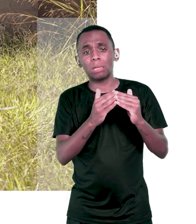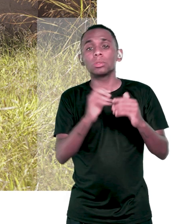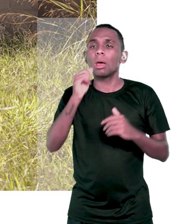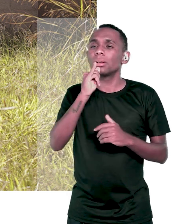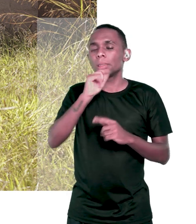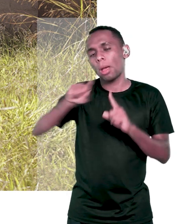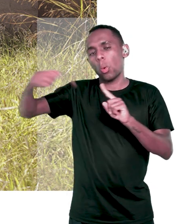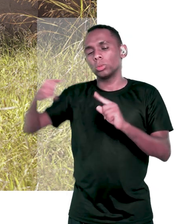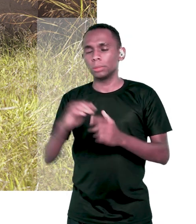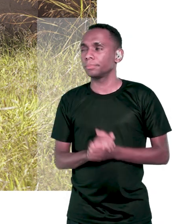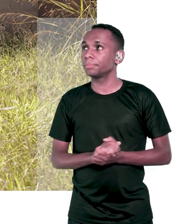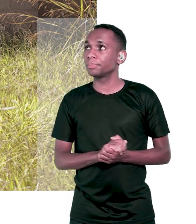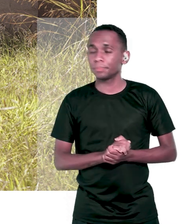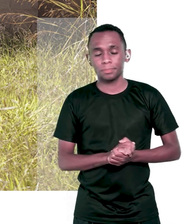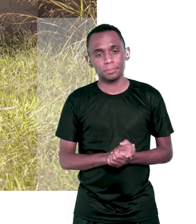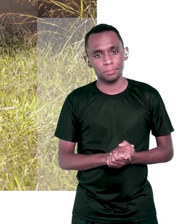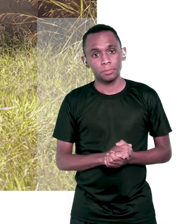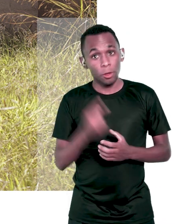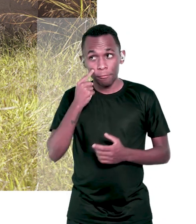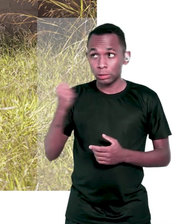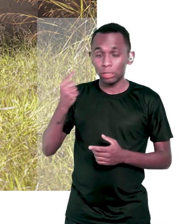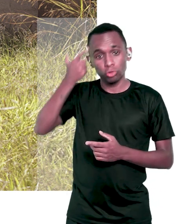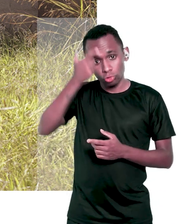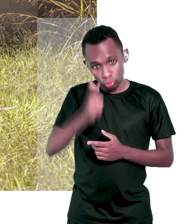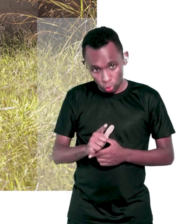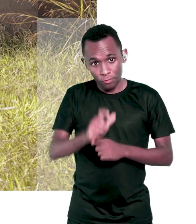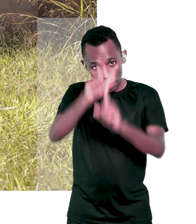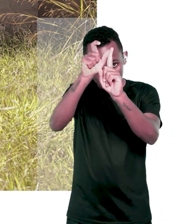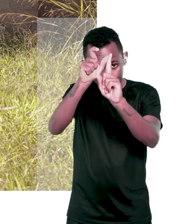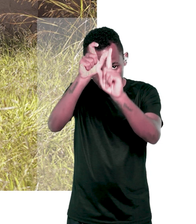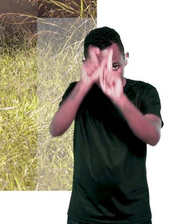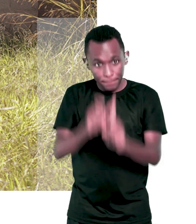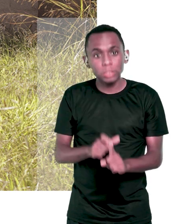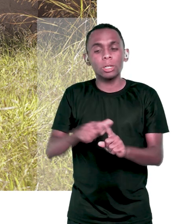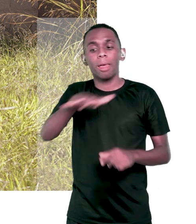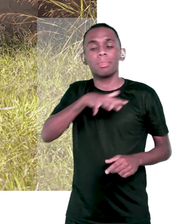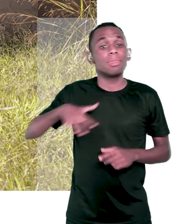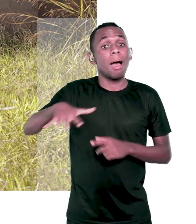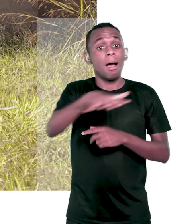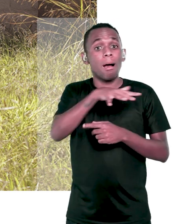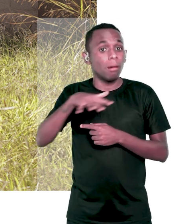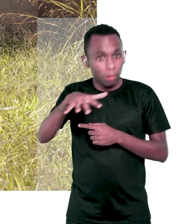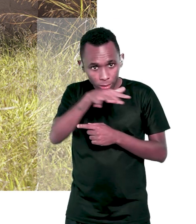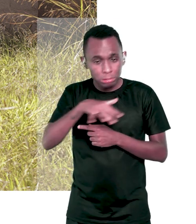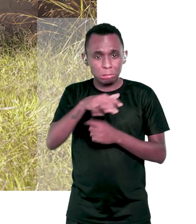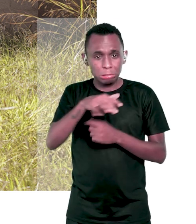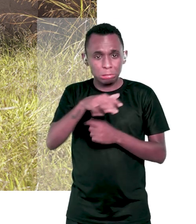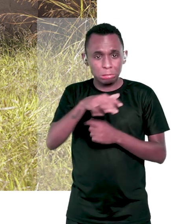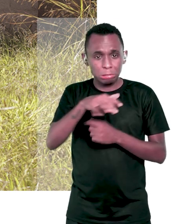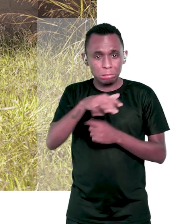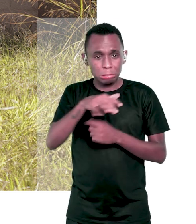novamente com o capim que brilha com uma casa incompleta mas bem ortogonal.